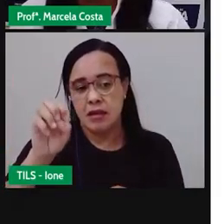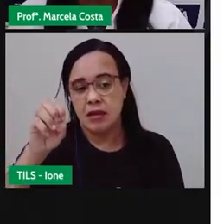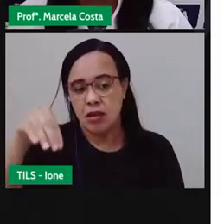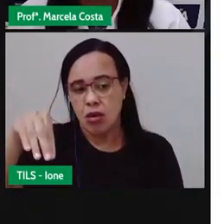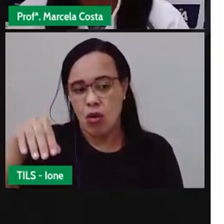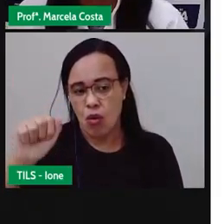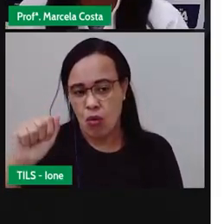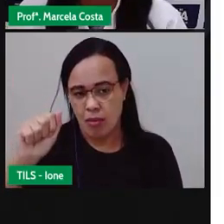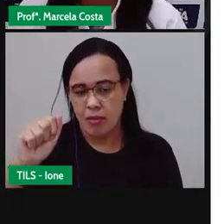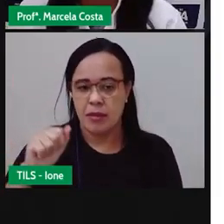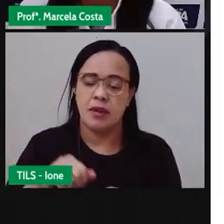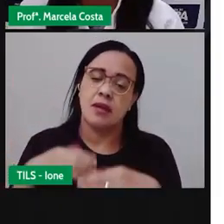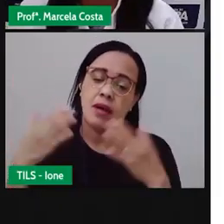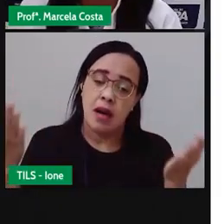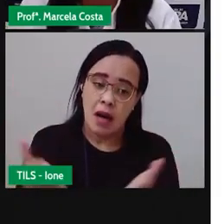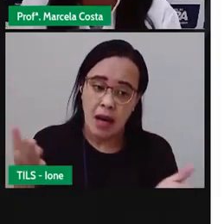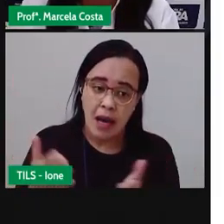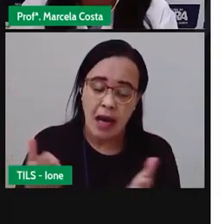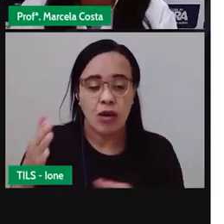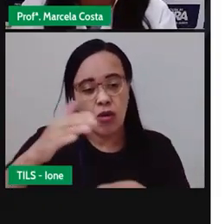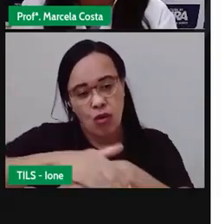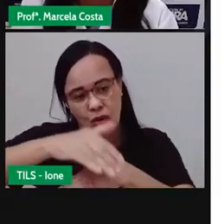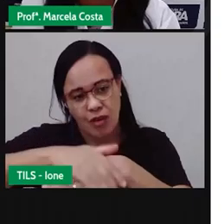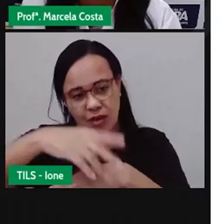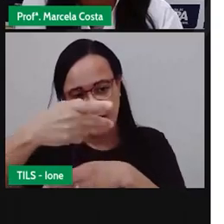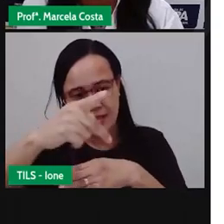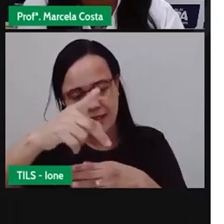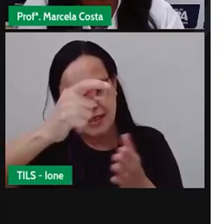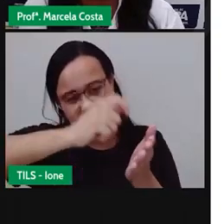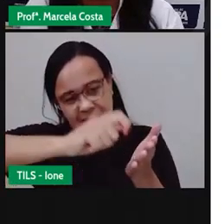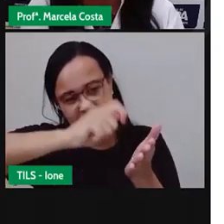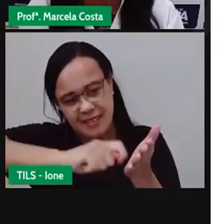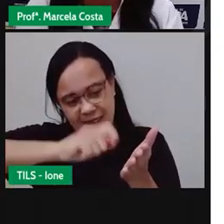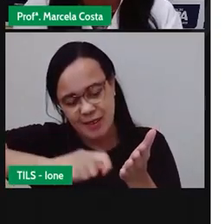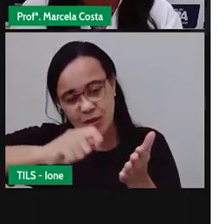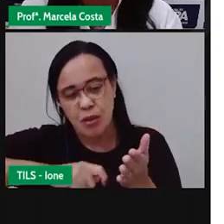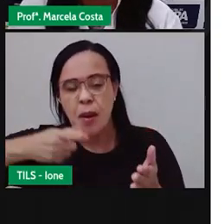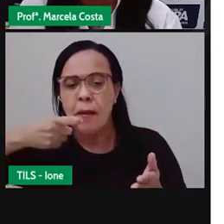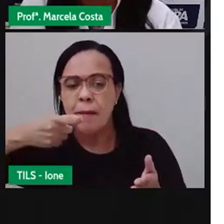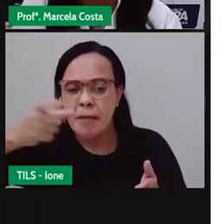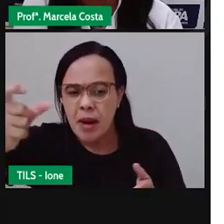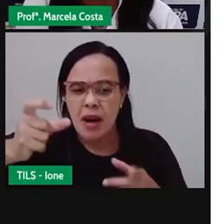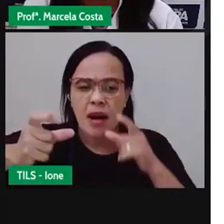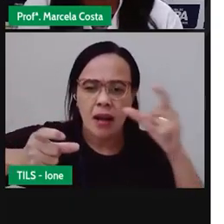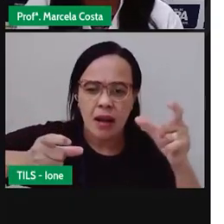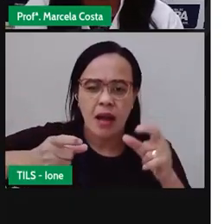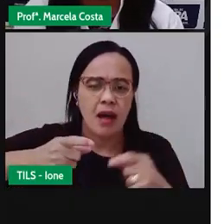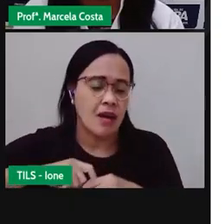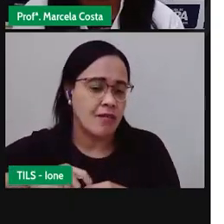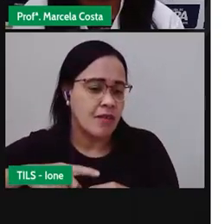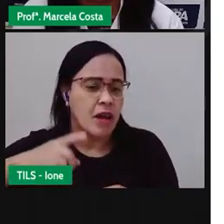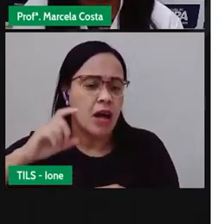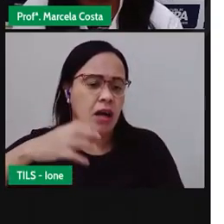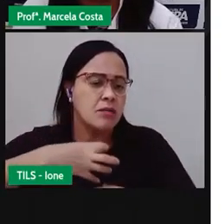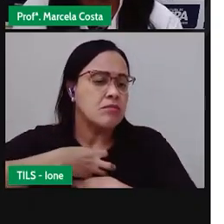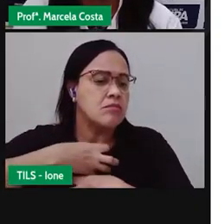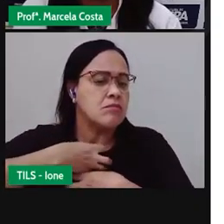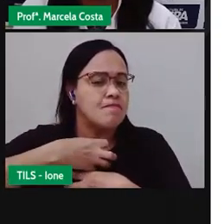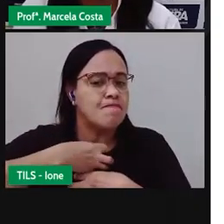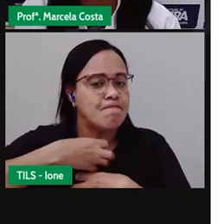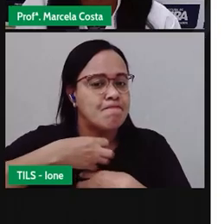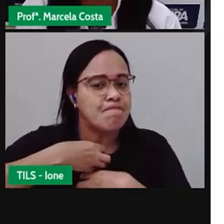Agora, crianças, vamos escrever algumas palavras que têm o som da letra R, né? Presente